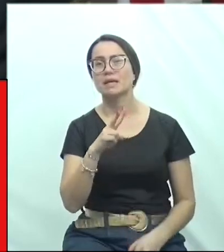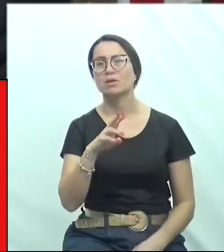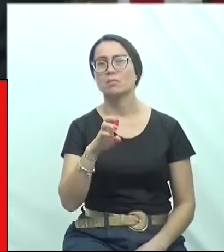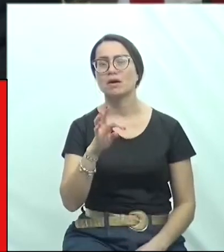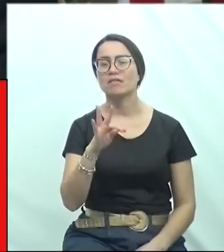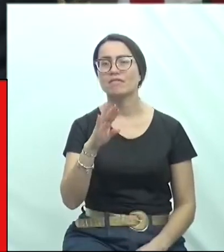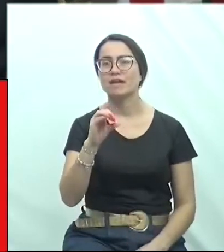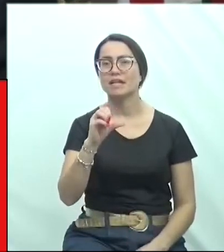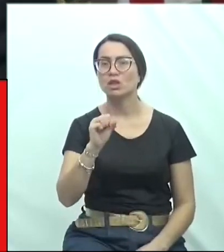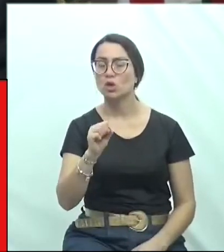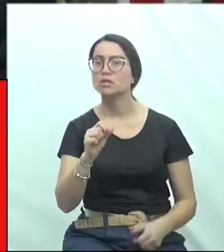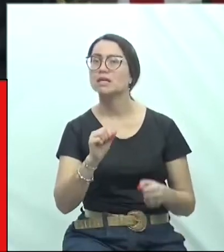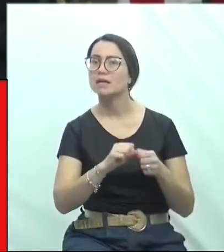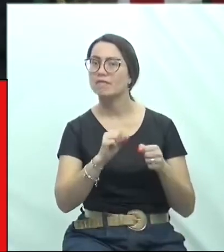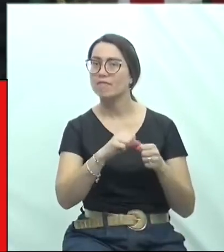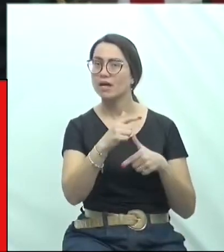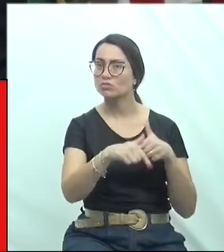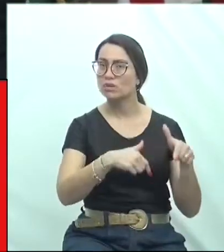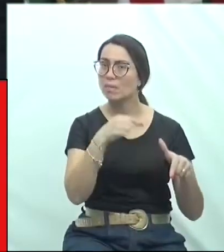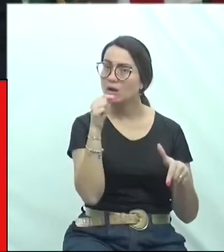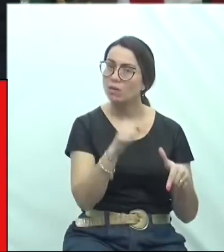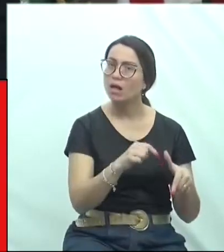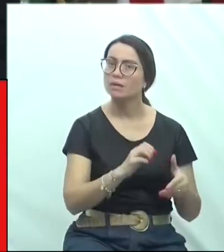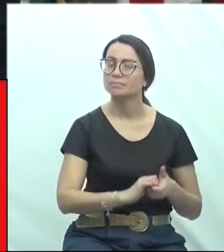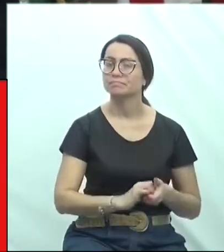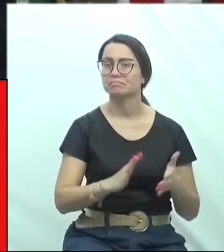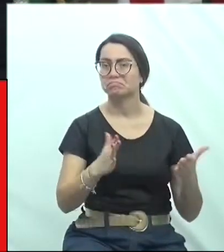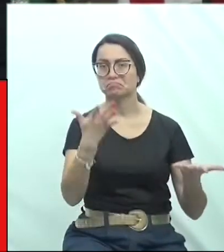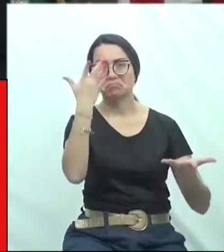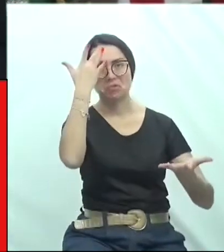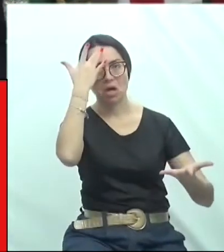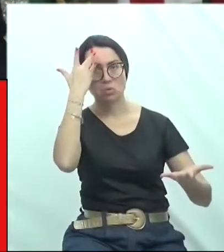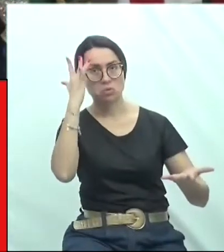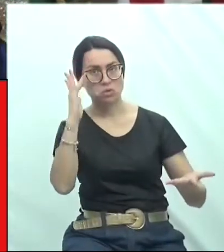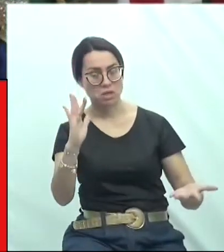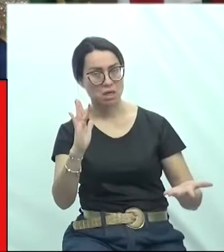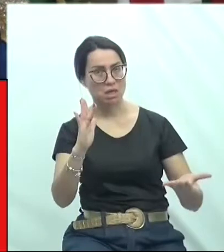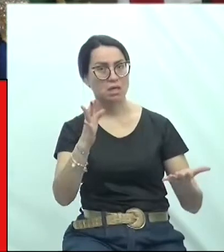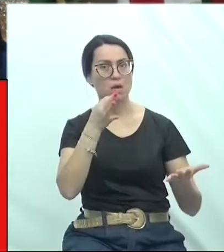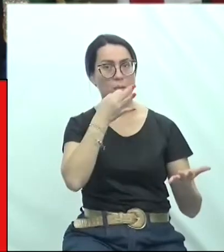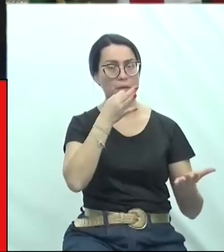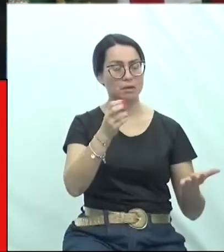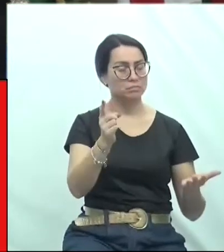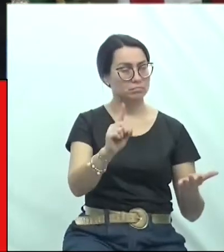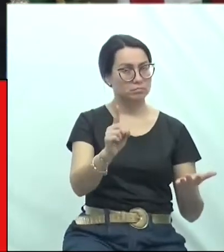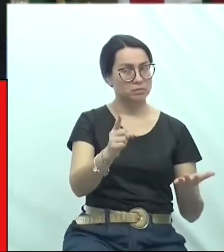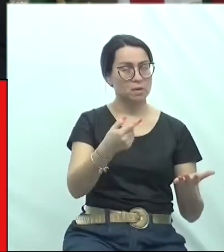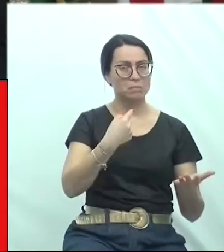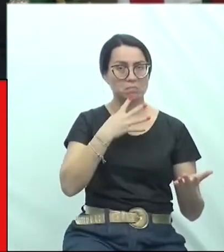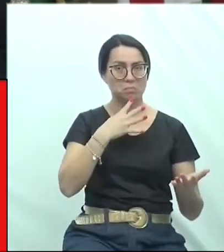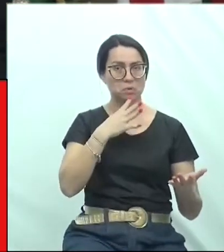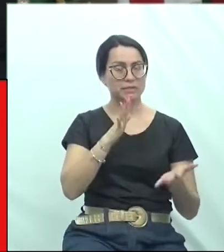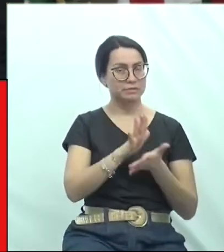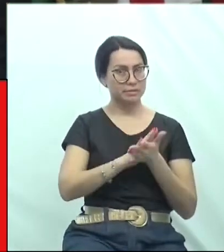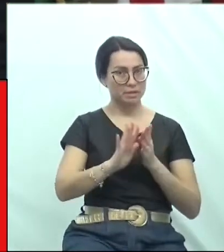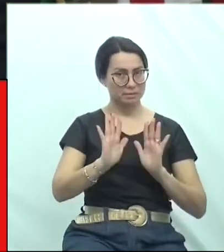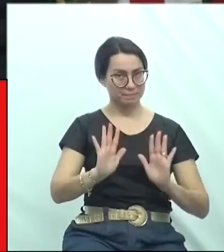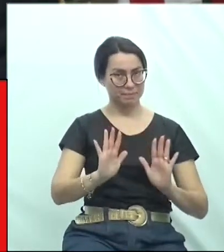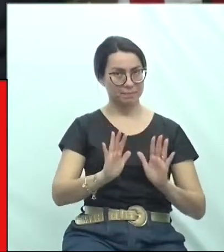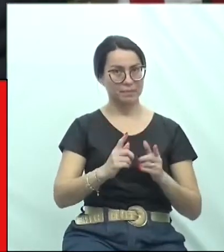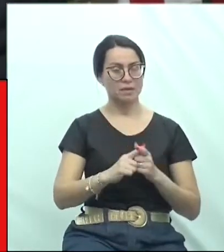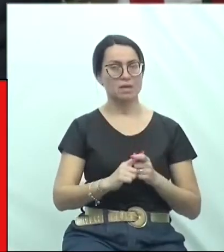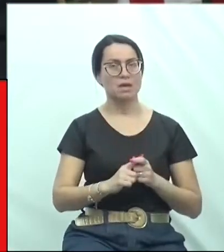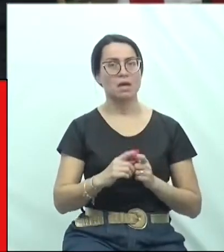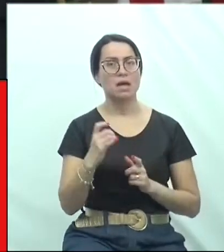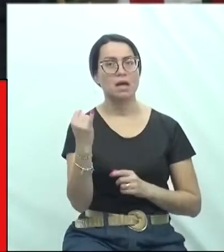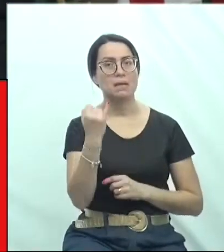Isso eu não sei, nunca vi, não abri também, não vou nem fazer qualquer suposição, porque eu não conheço, né? É importante,